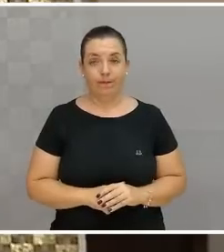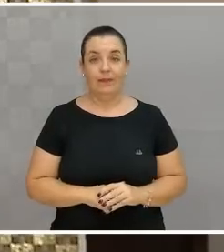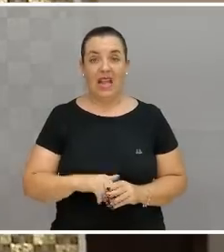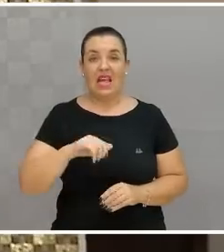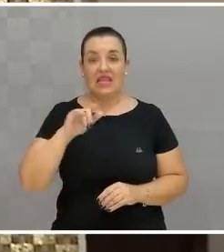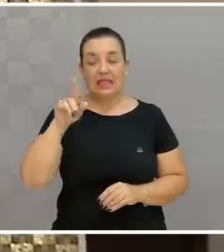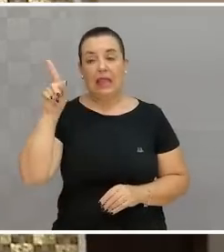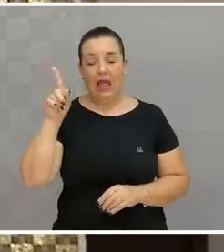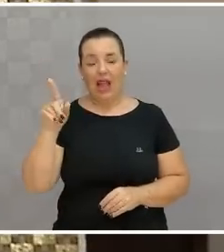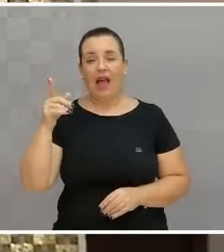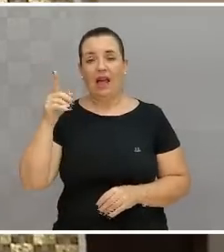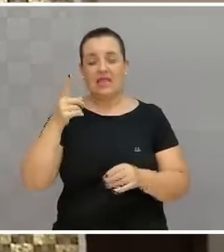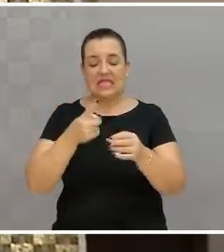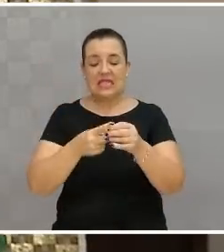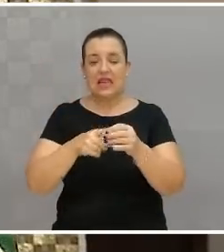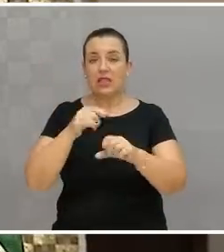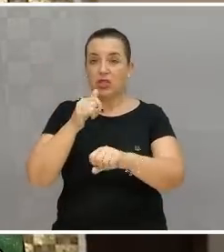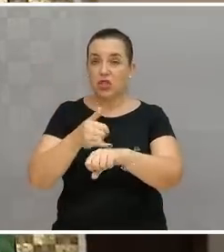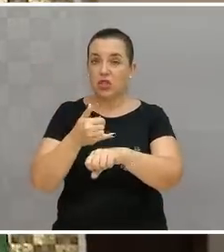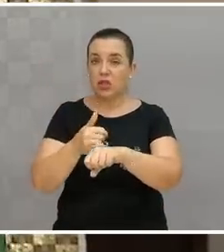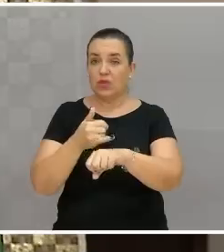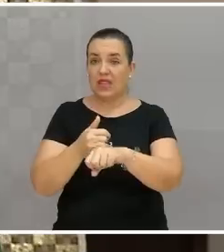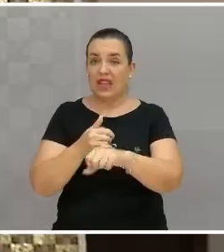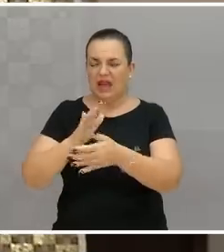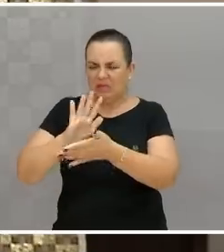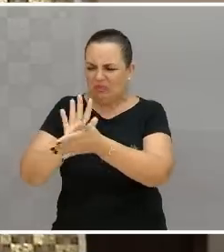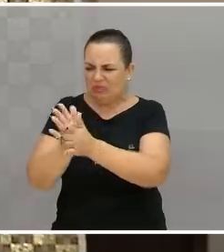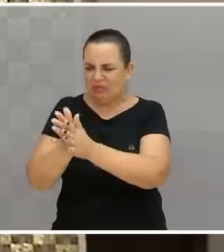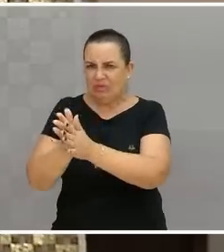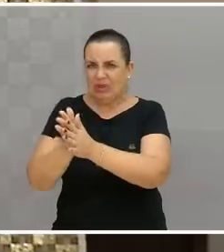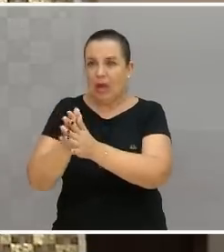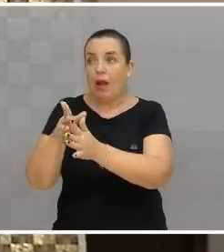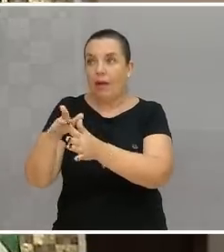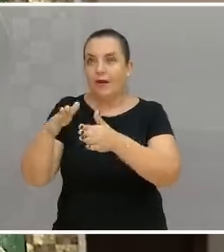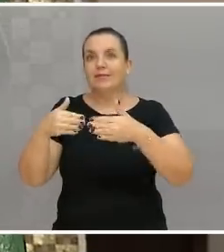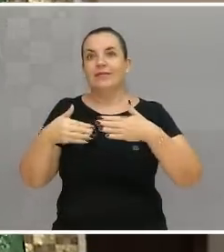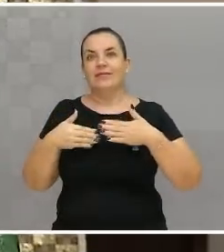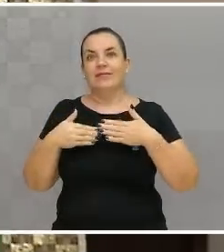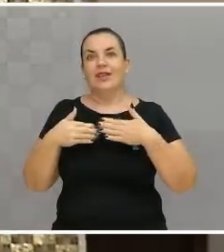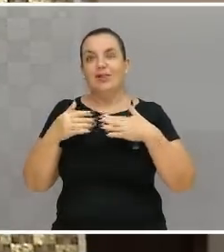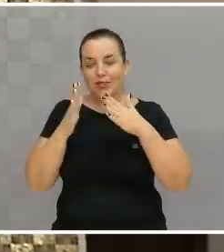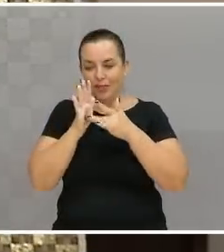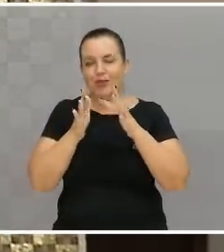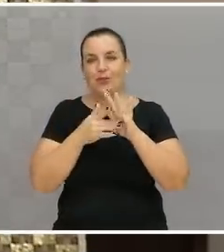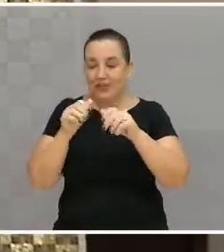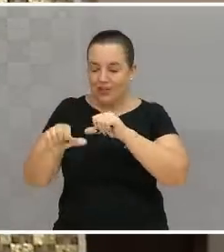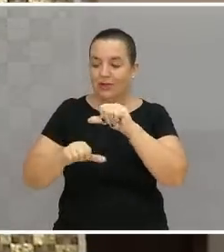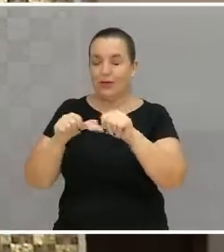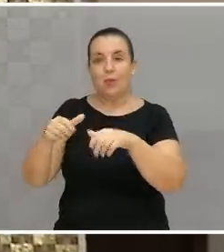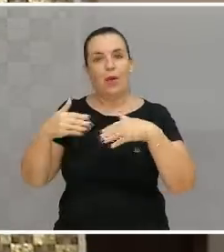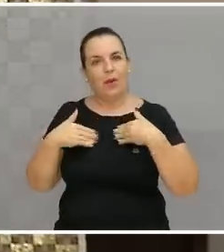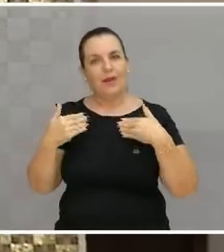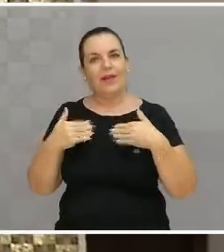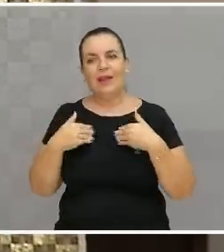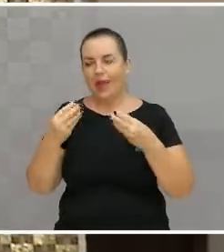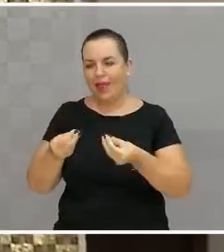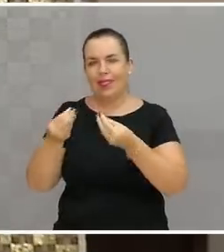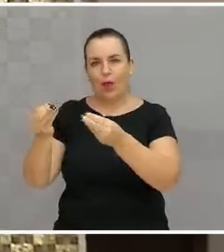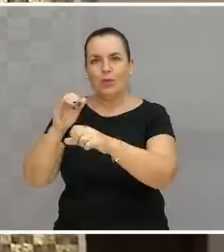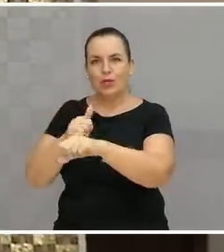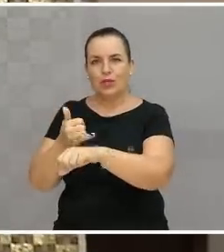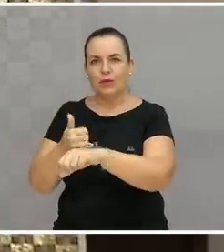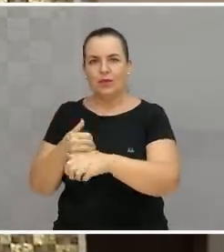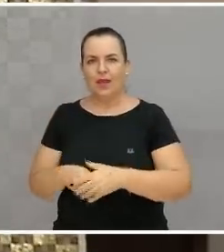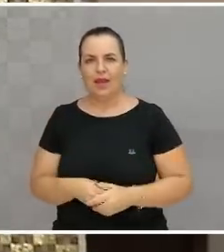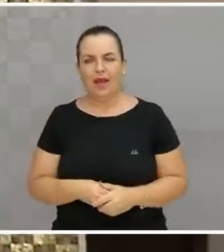Jerusalém arrasada foi proclamada alegria, a um povo perdido Jesus enviou 72, não está